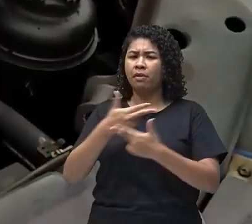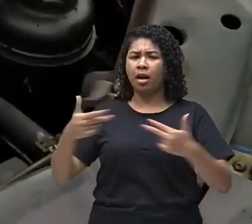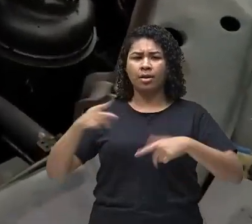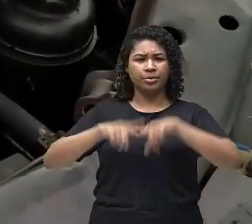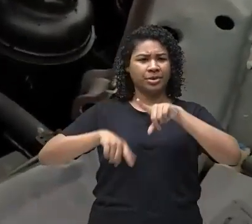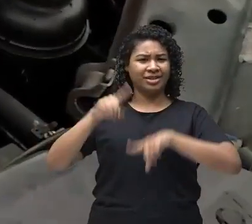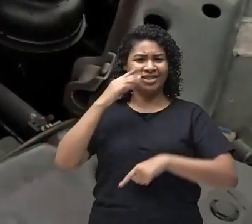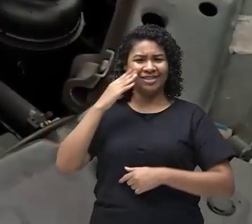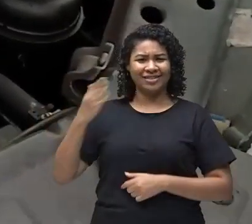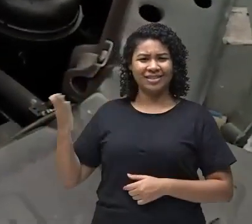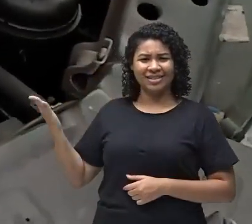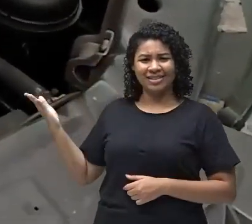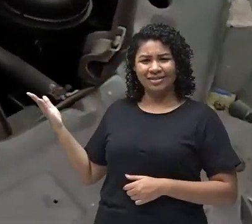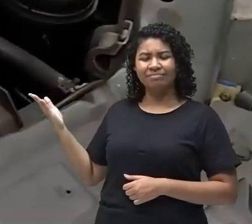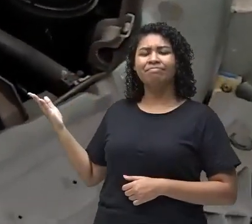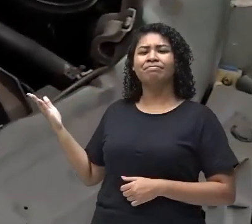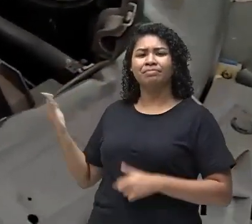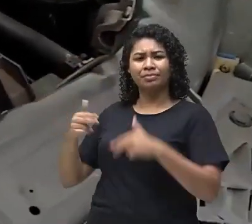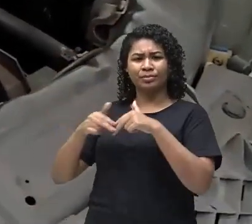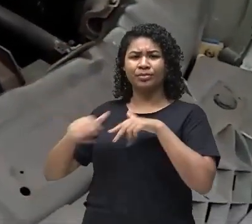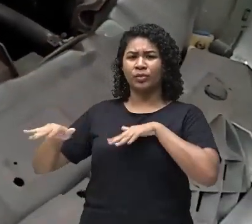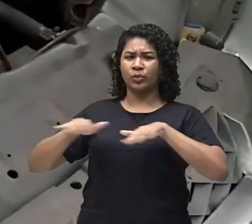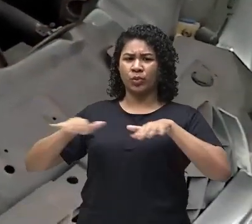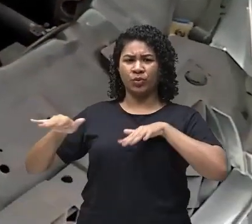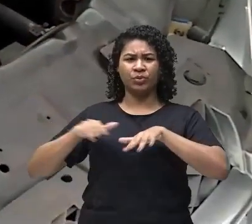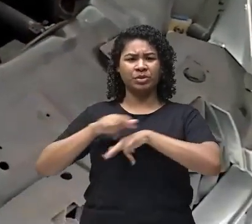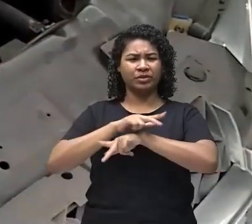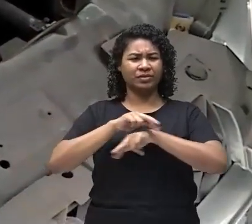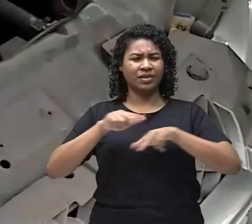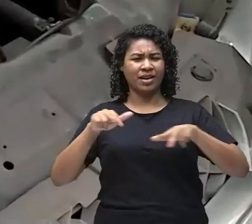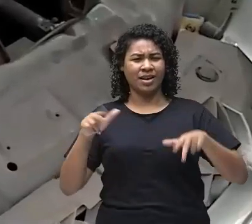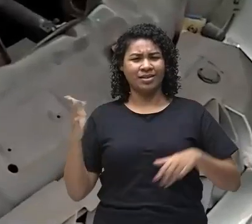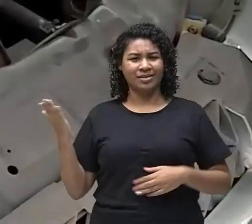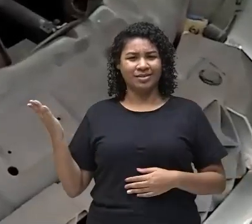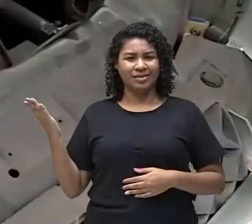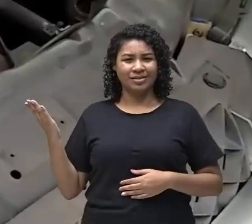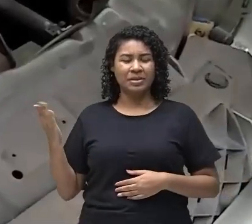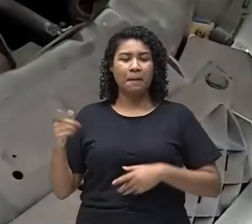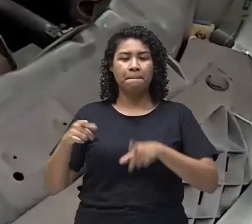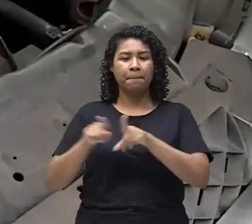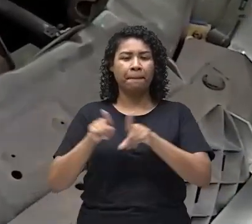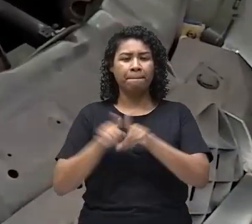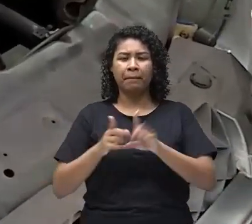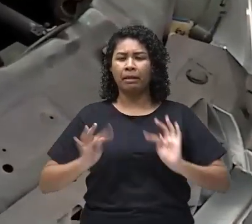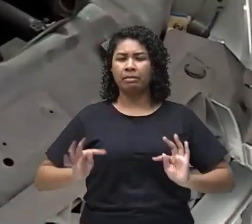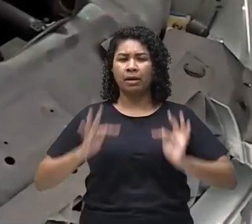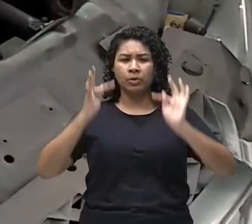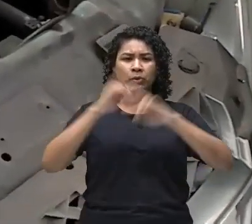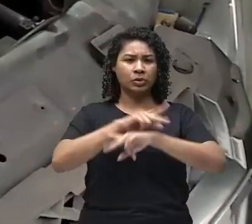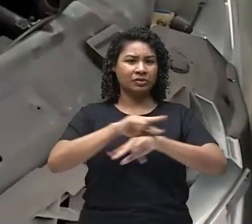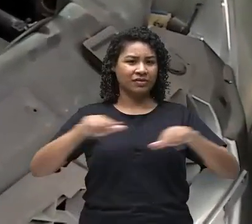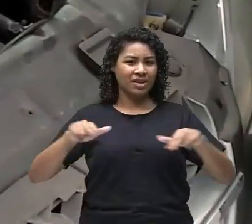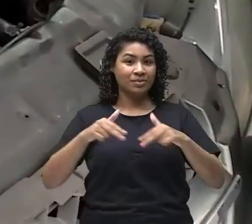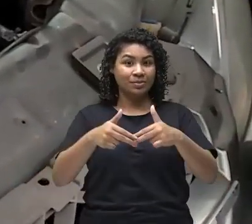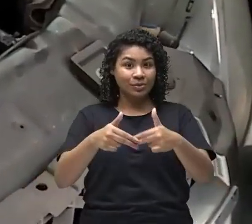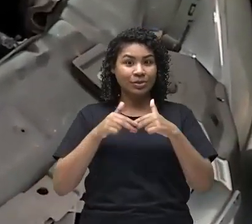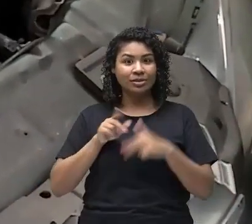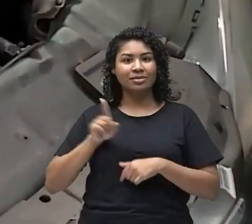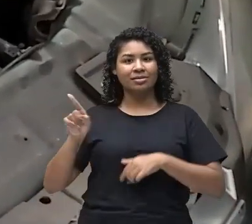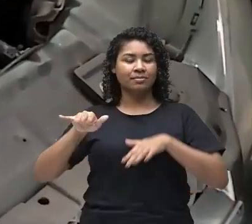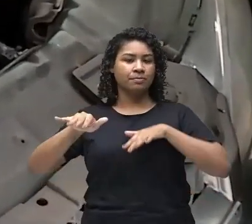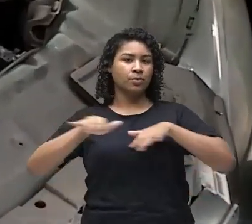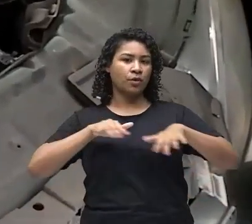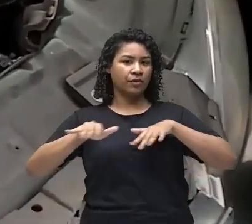e também por várias formas de tecnologia eles esse movimento